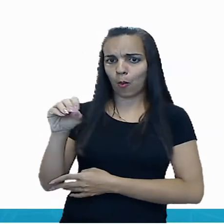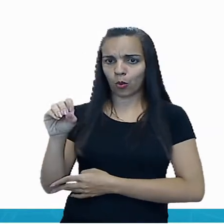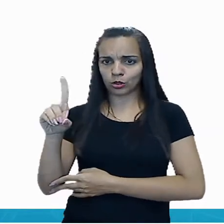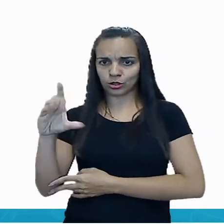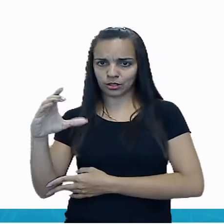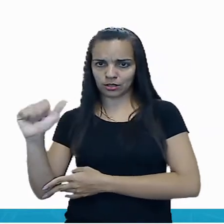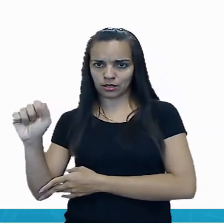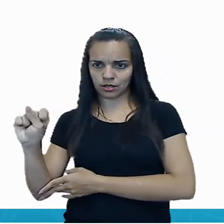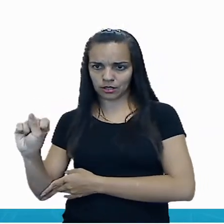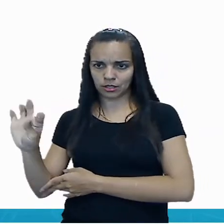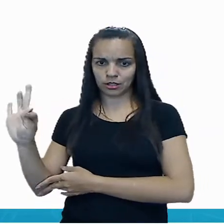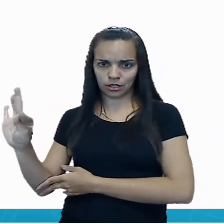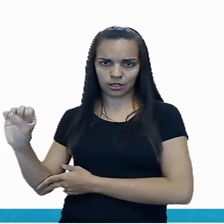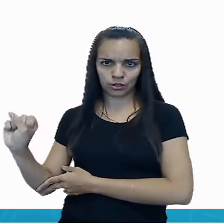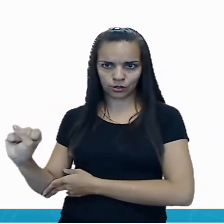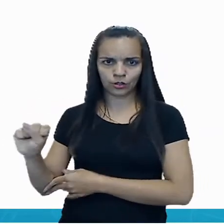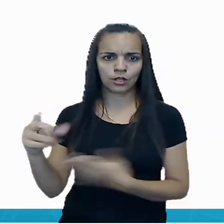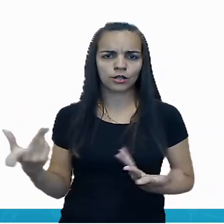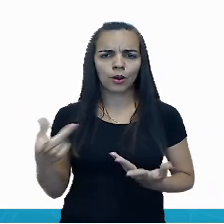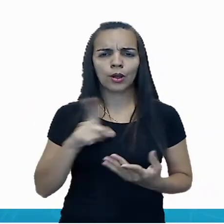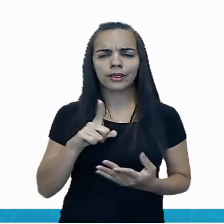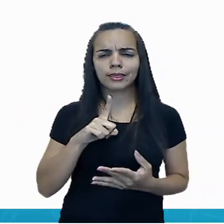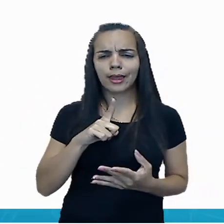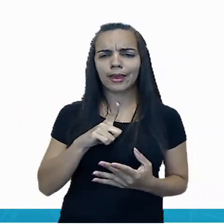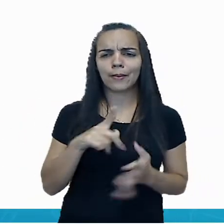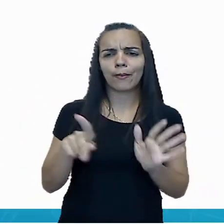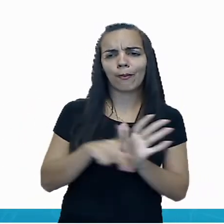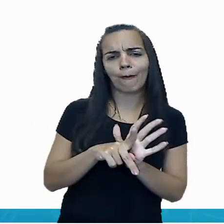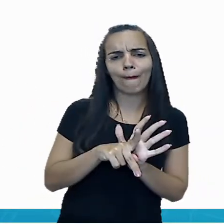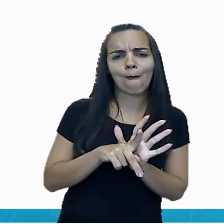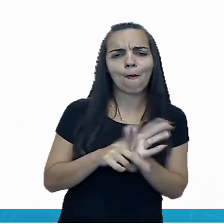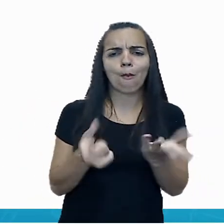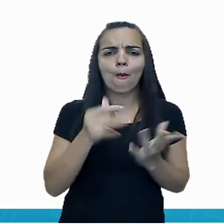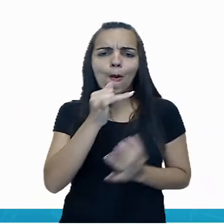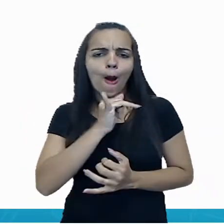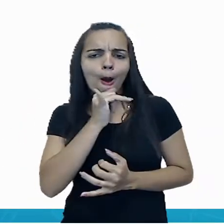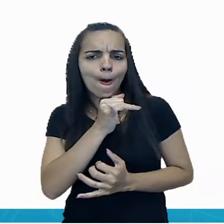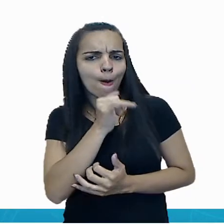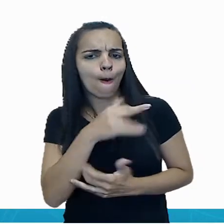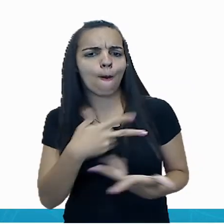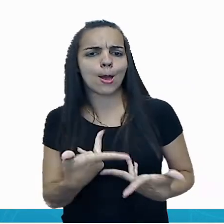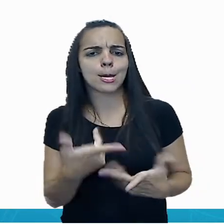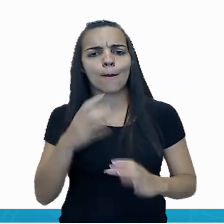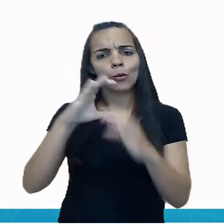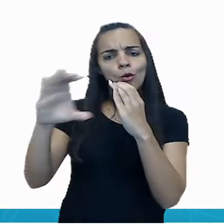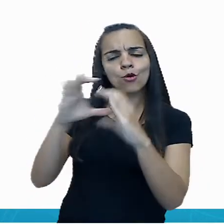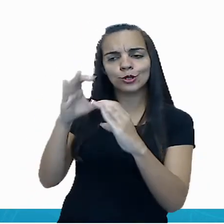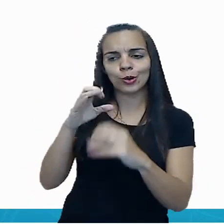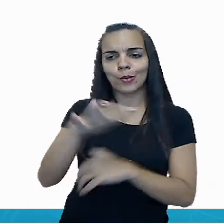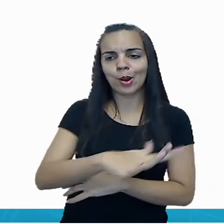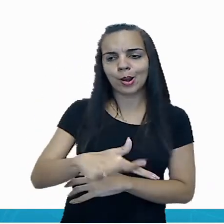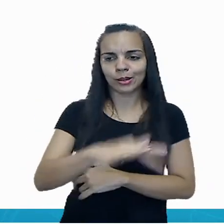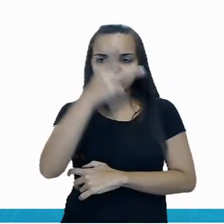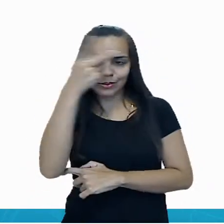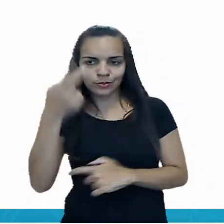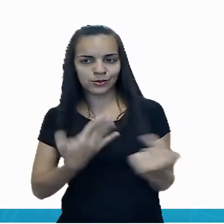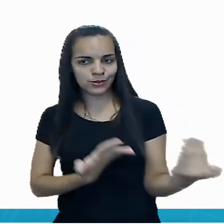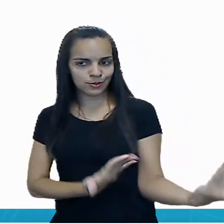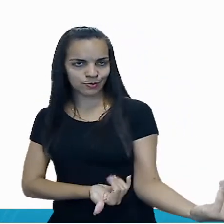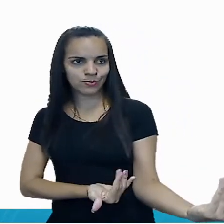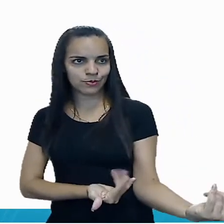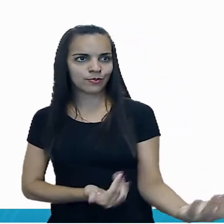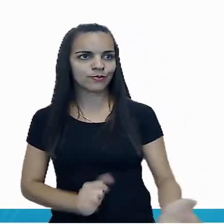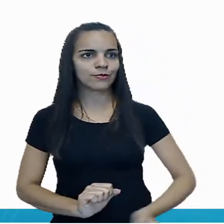um conteúdo científico, mas com uma linguagem mais tranquila, mais descontraída mesmo. E é